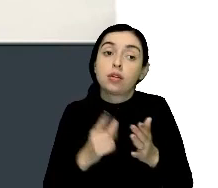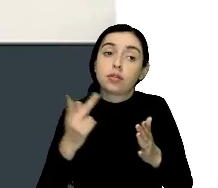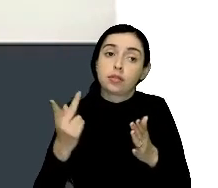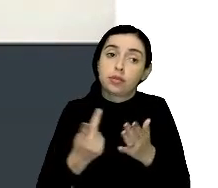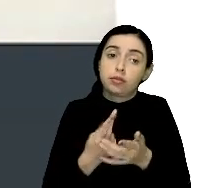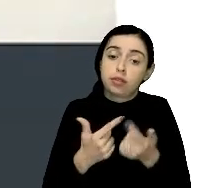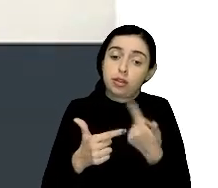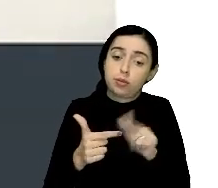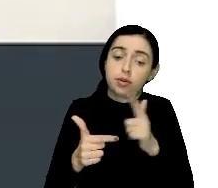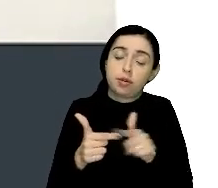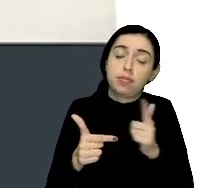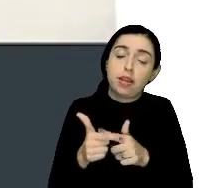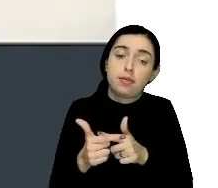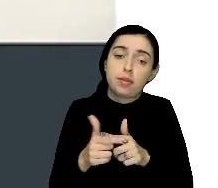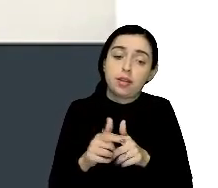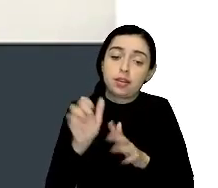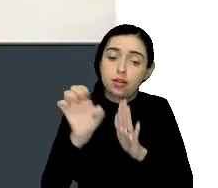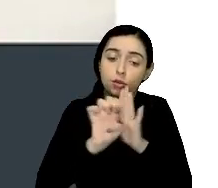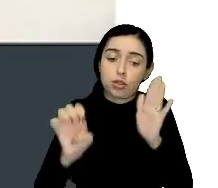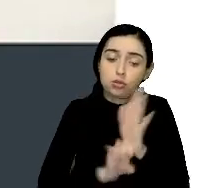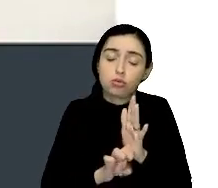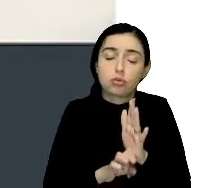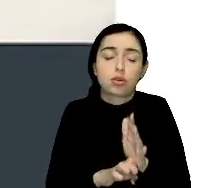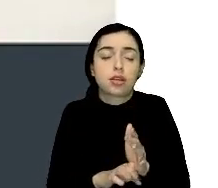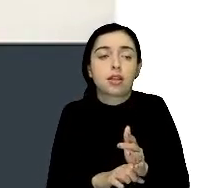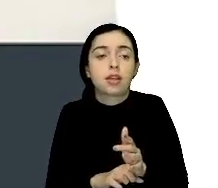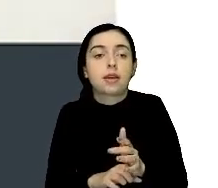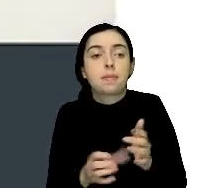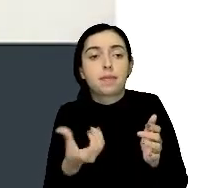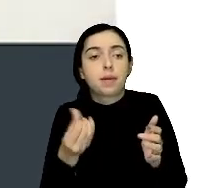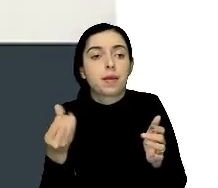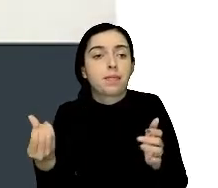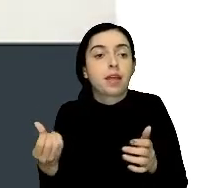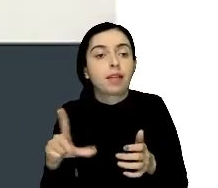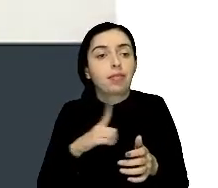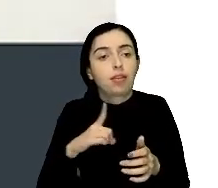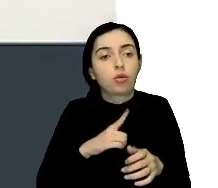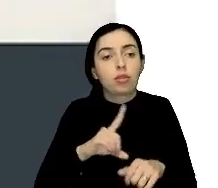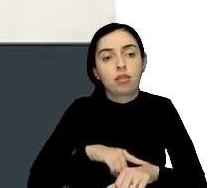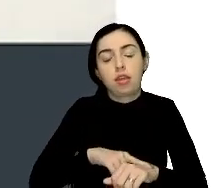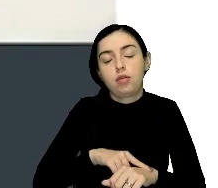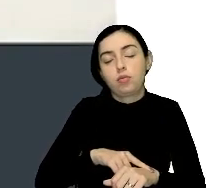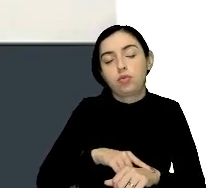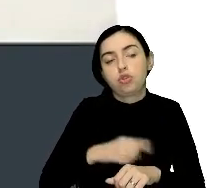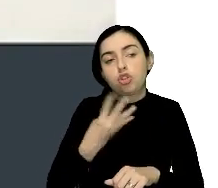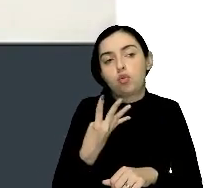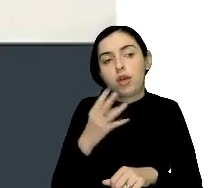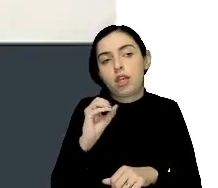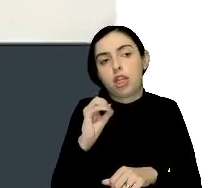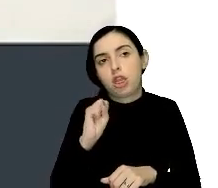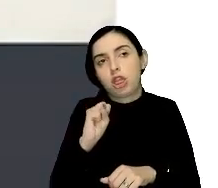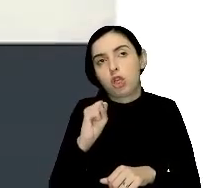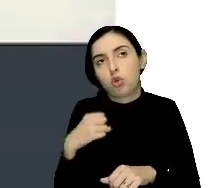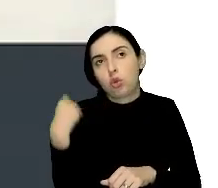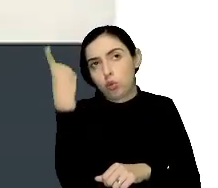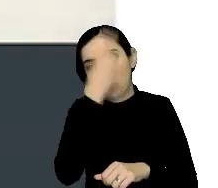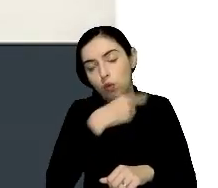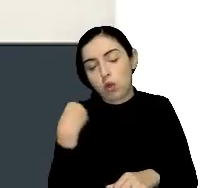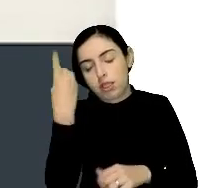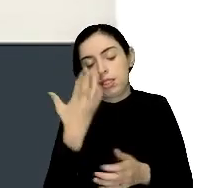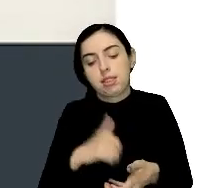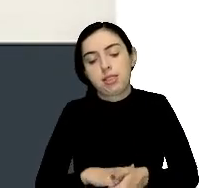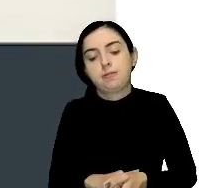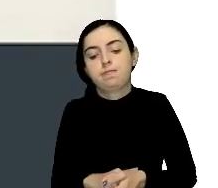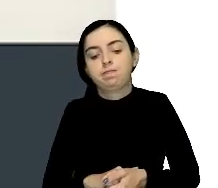48 horas para a regularização documental, né, portaria 666, por mais que a lei diga que existe essa possibilidade de diminuição de prazo.